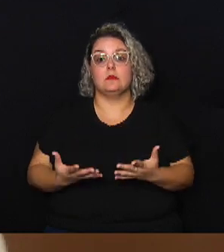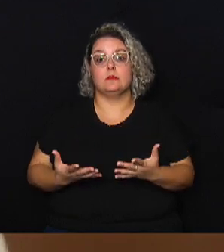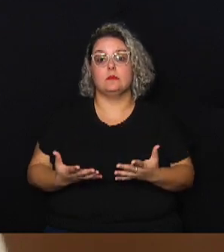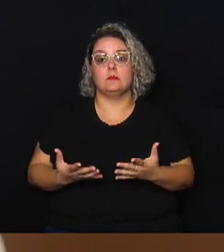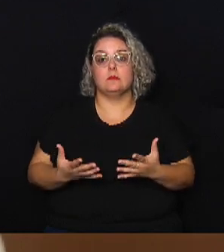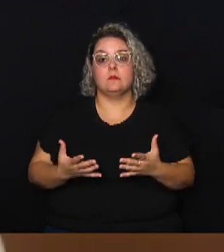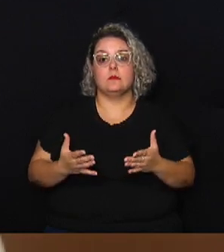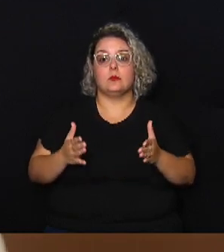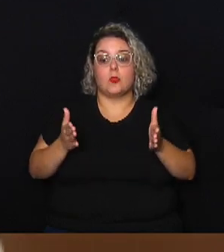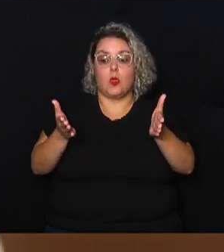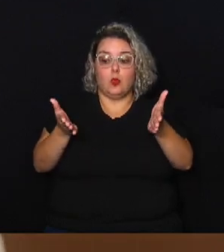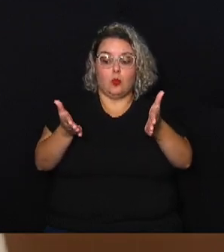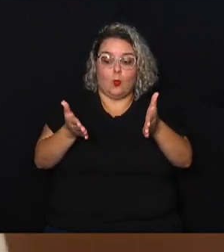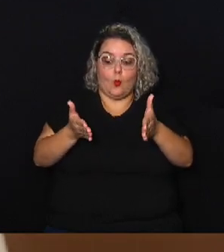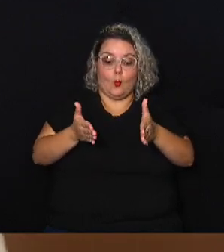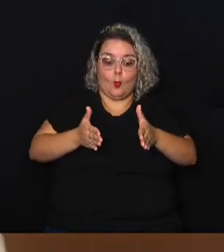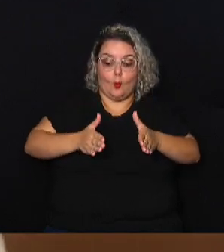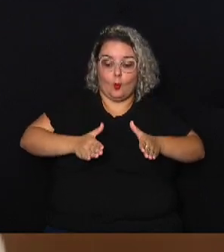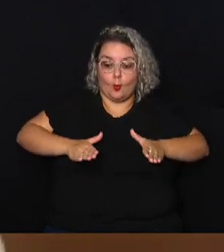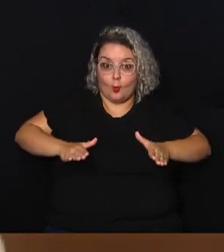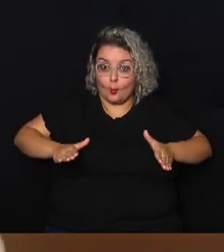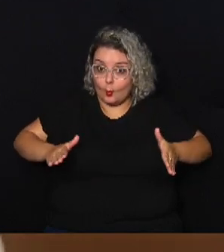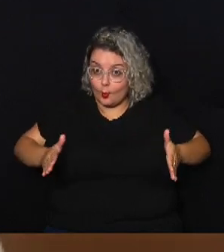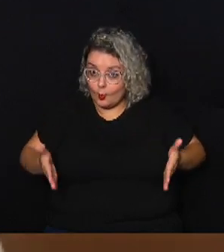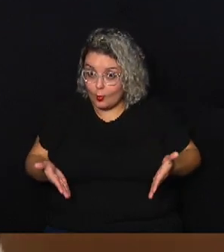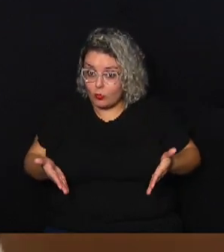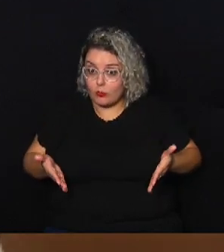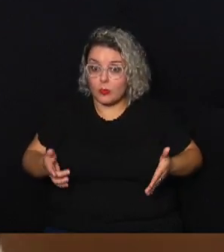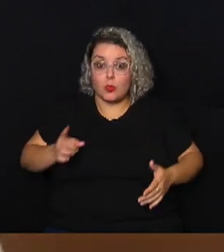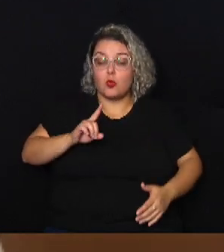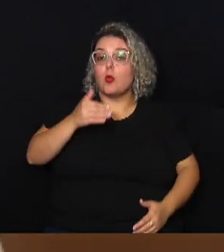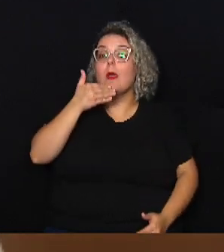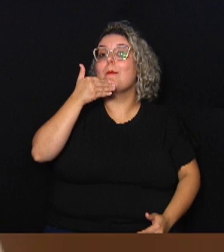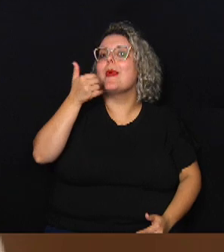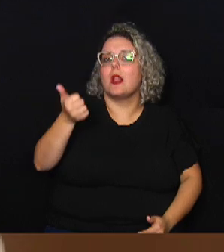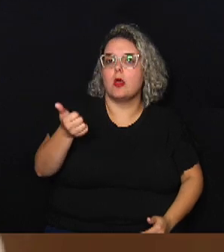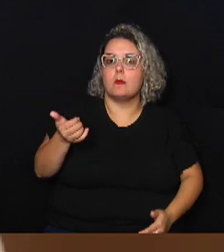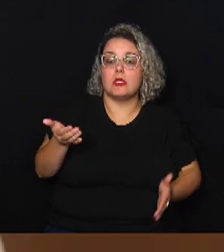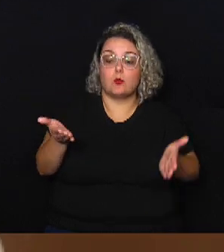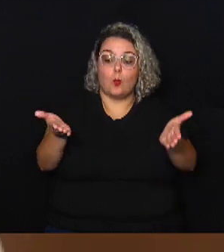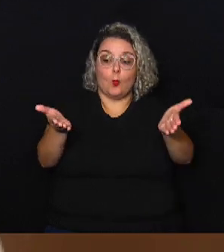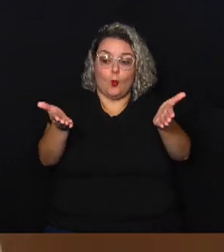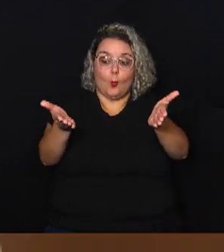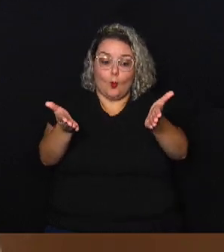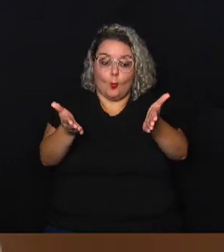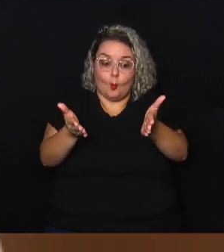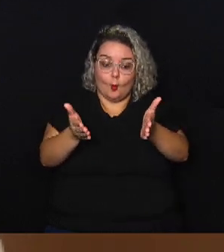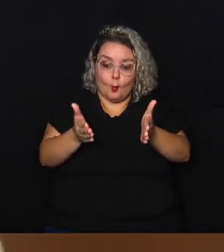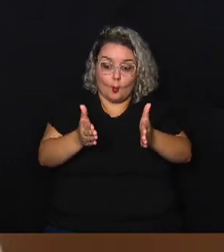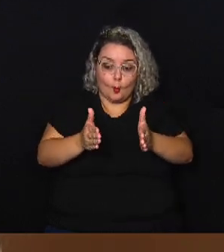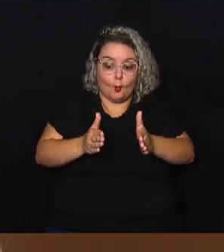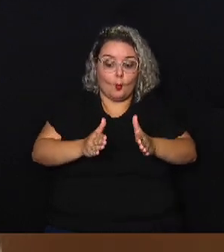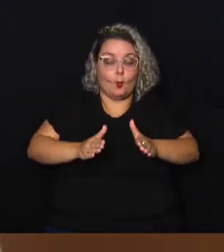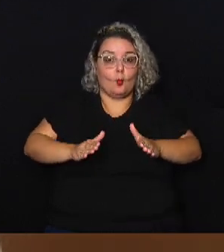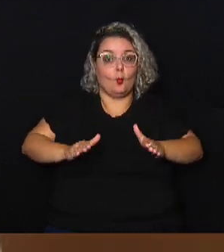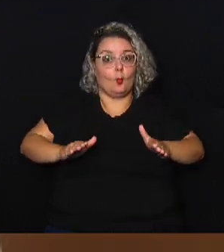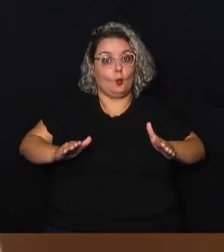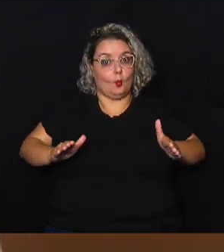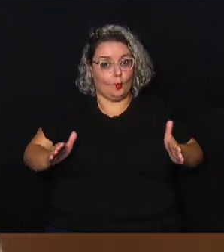definição de contorno, nem melhora do contorno, é definição de contorno. Então, é uma técnica que a